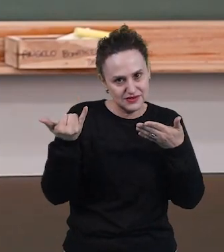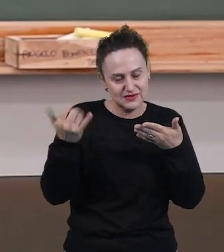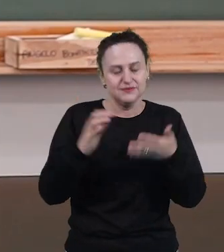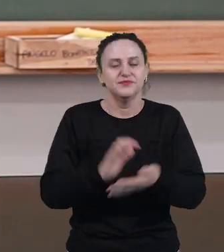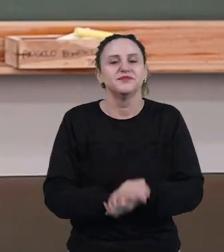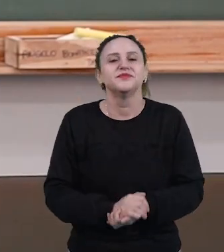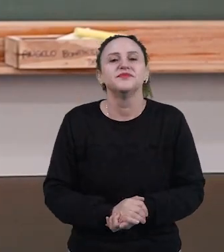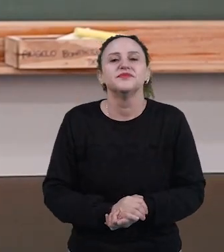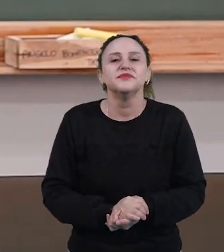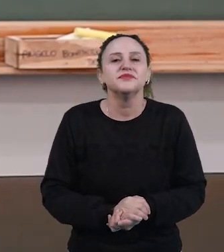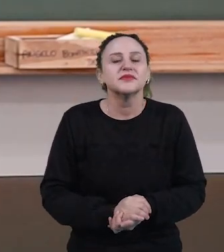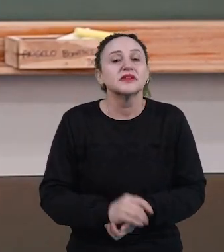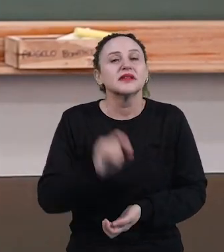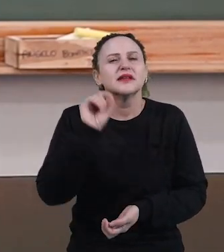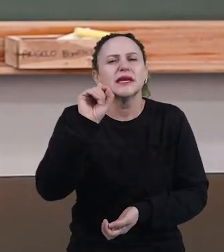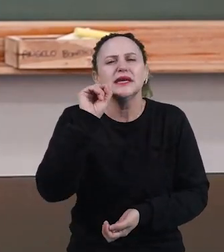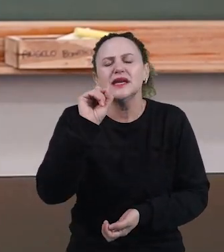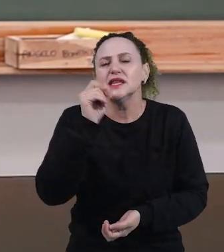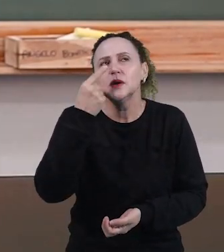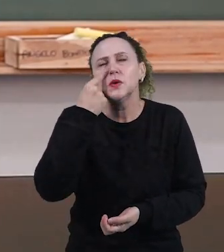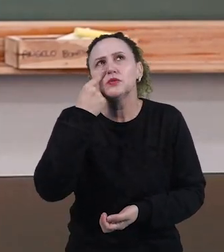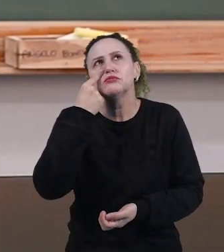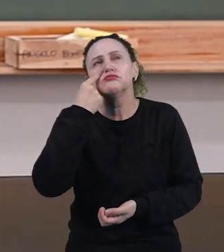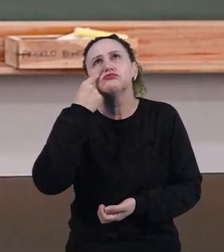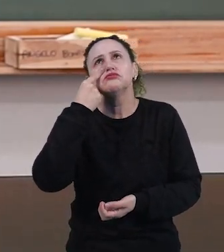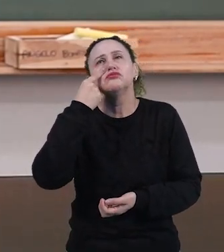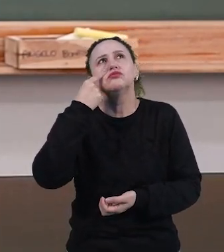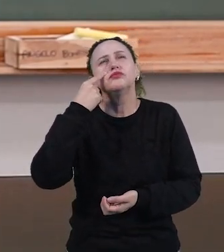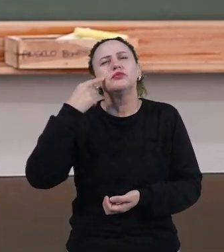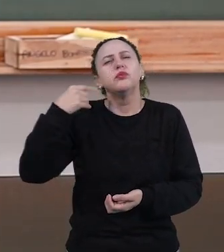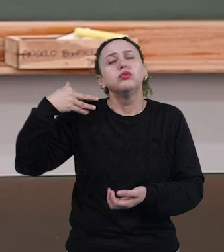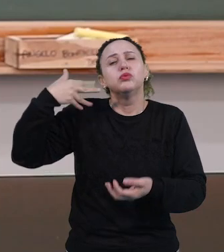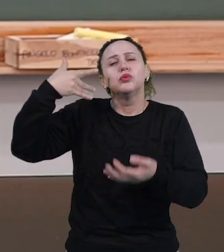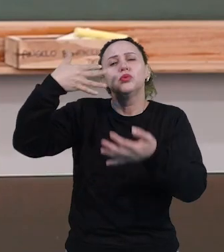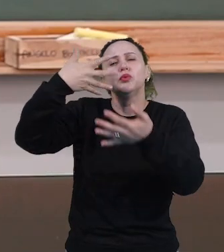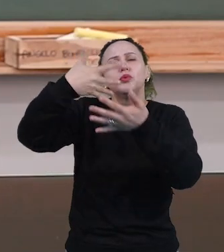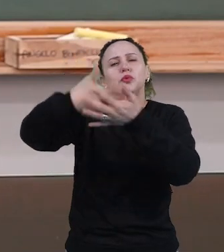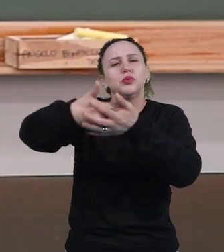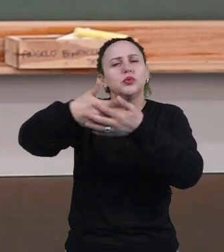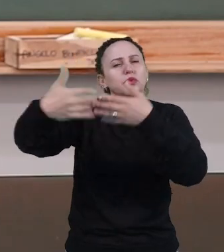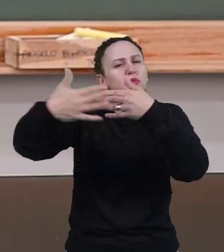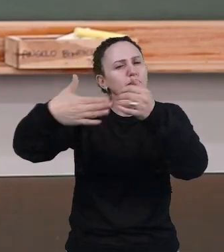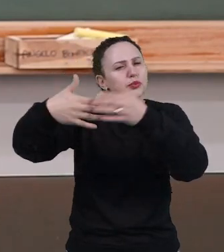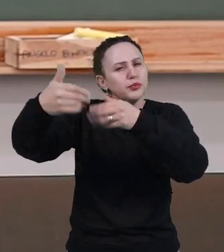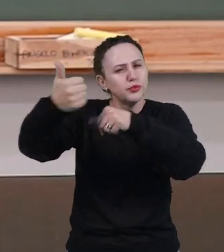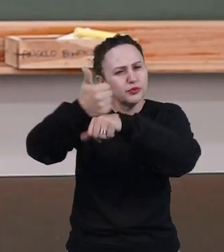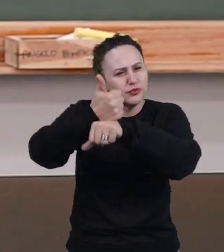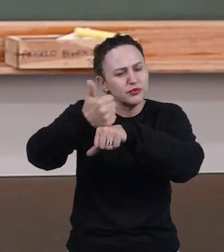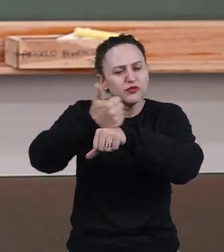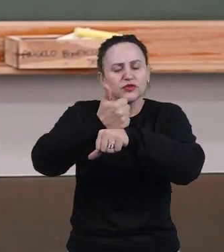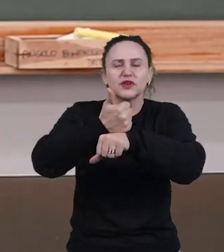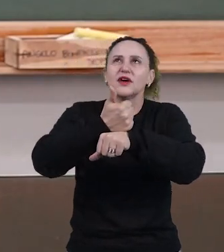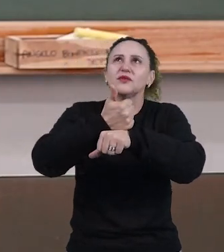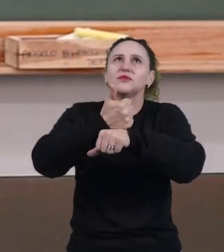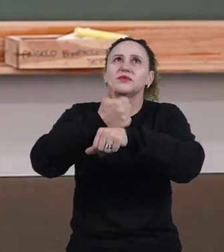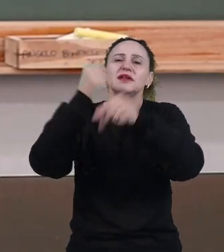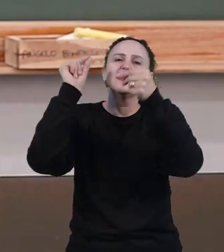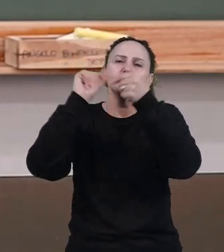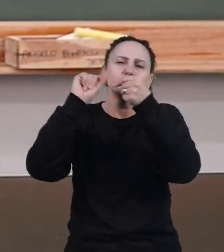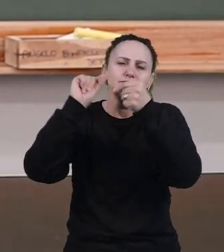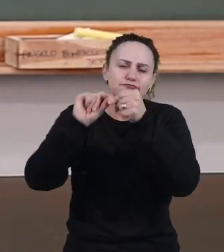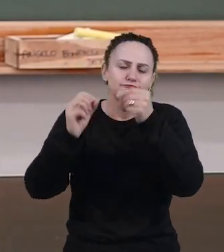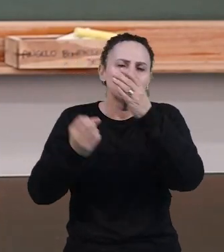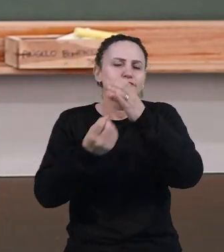Mas pense que ao longo de toda a carreira dele, né, o quanto ele foi produzindo, foi pensando, né?